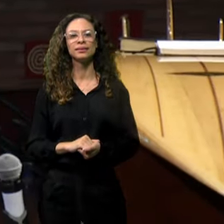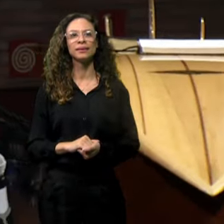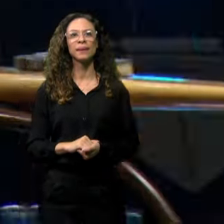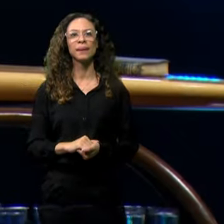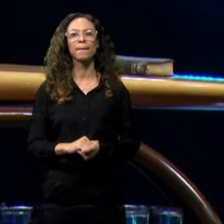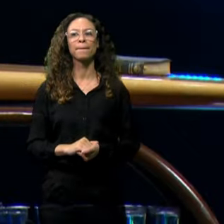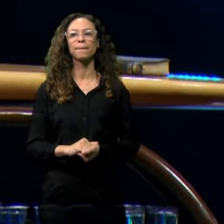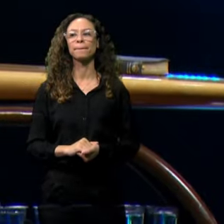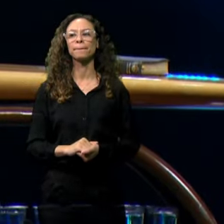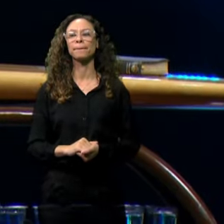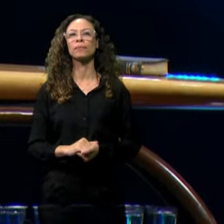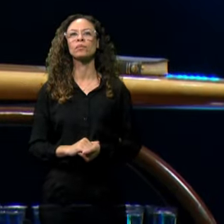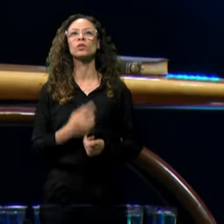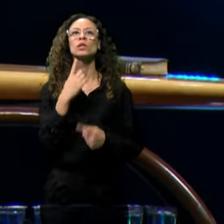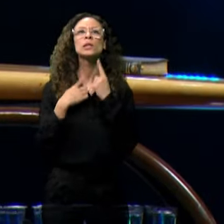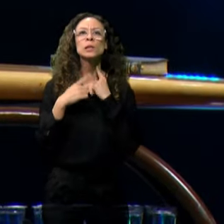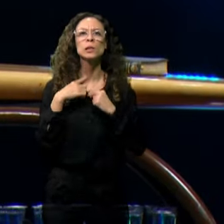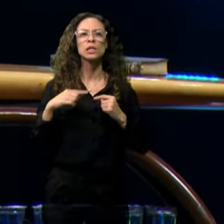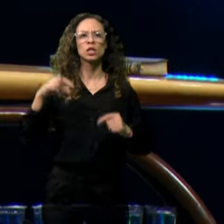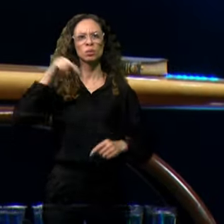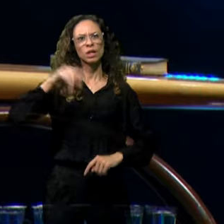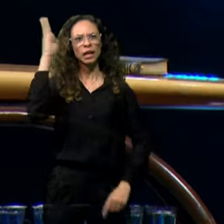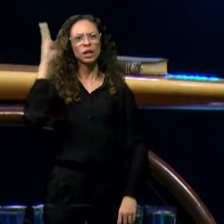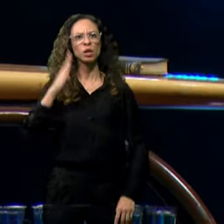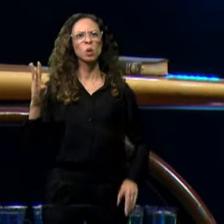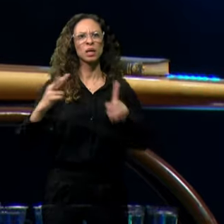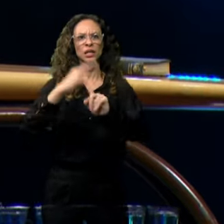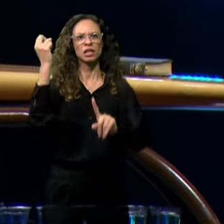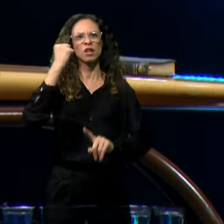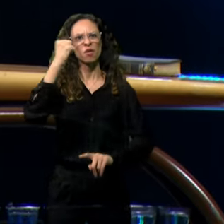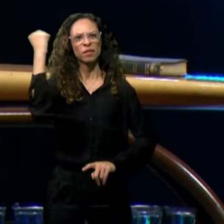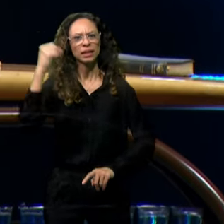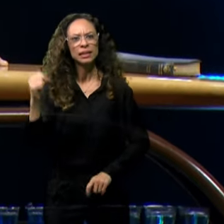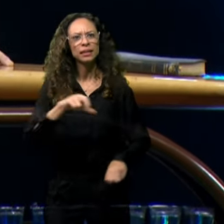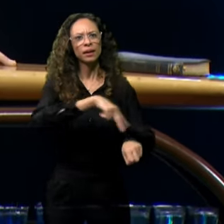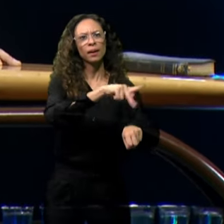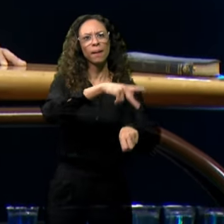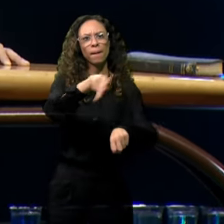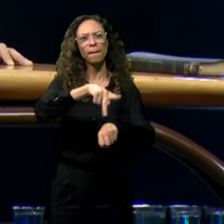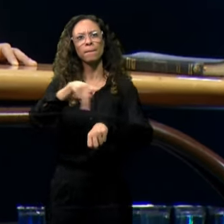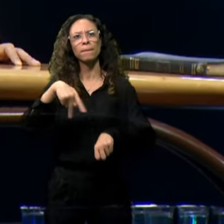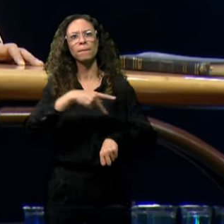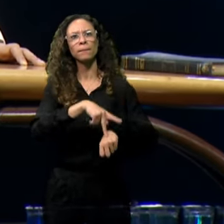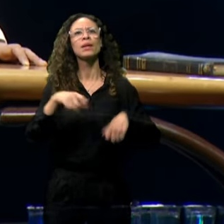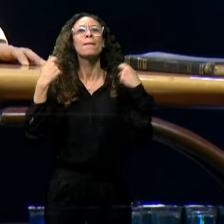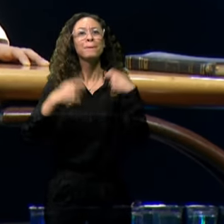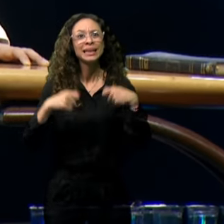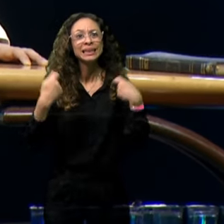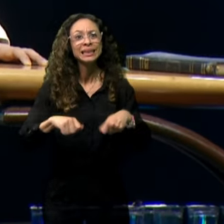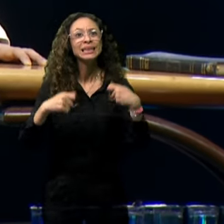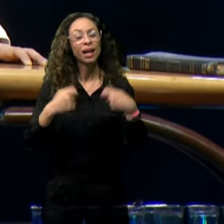queremos vencer no Brasil queremos vencer precisamos